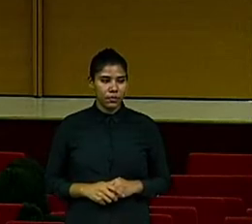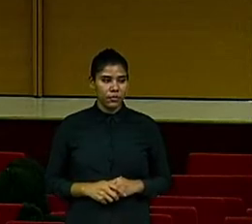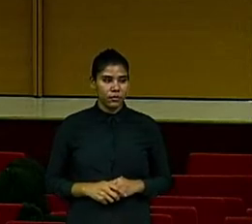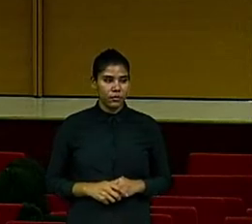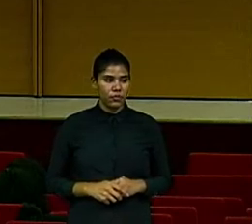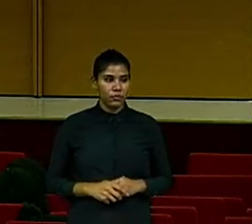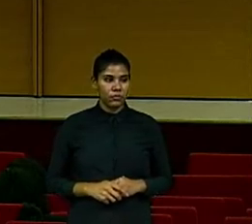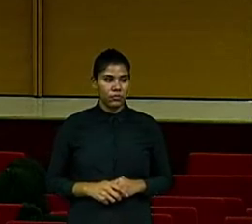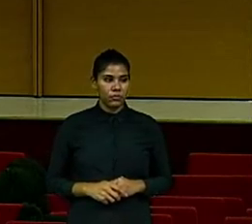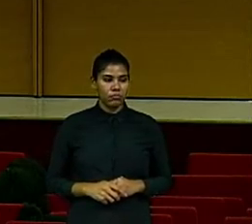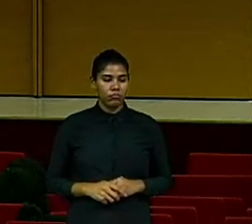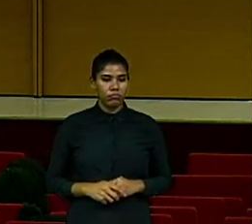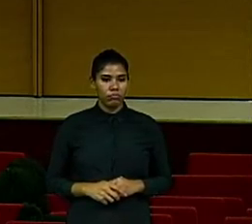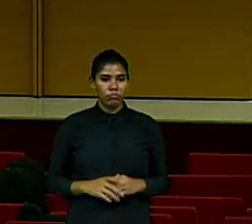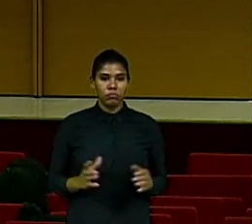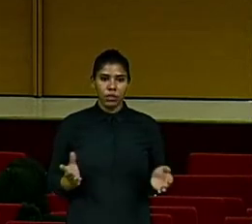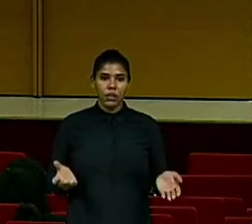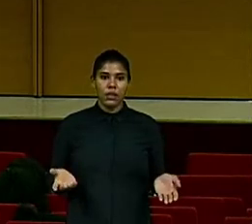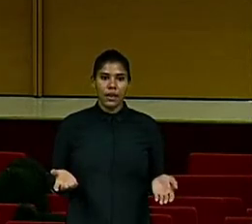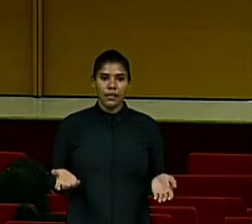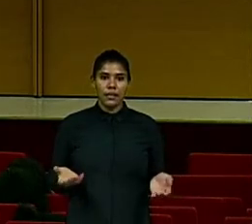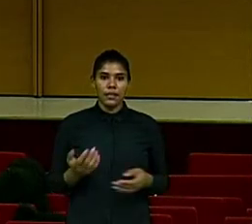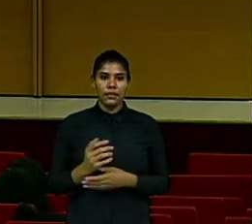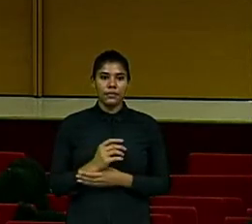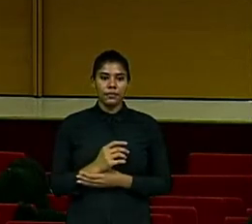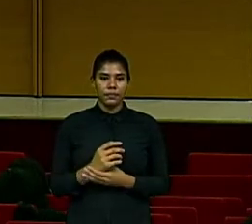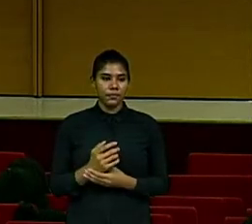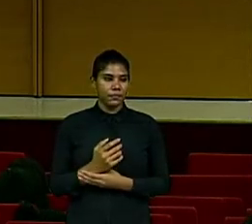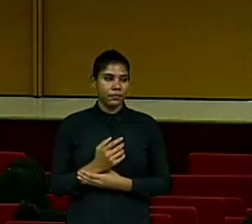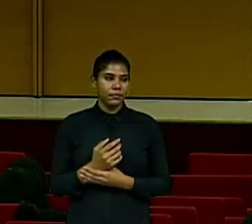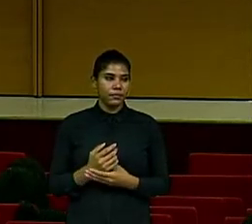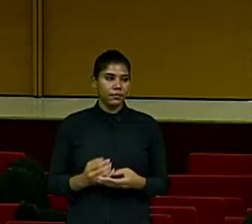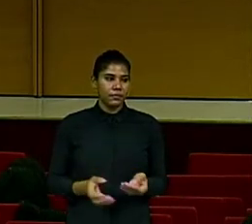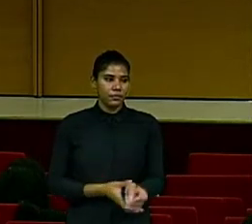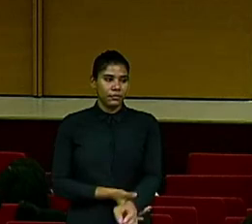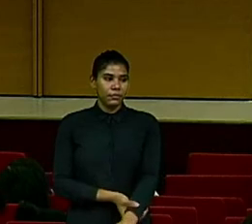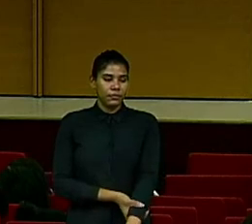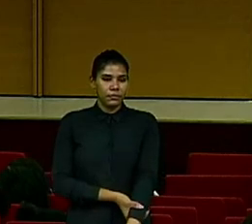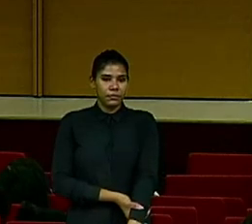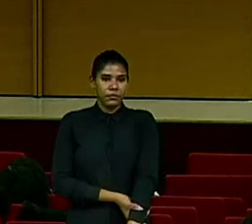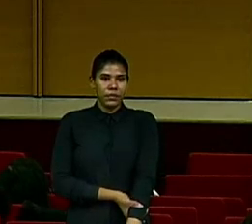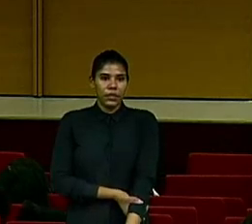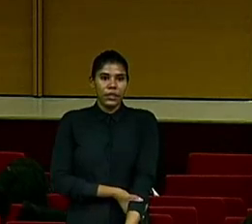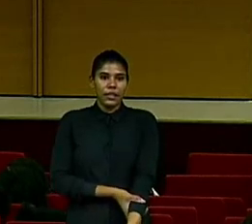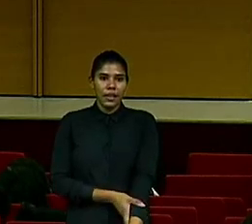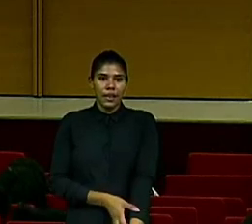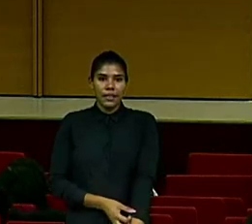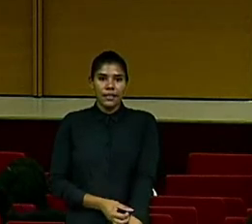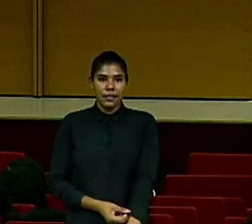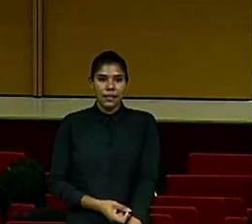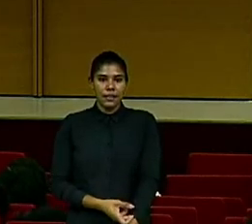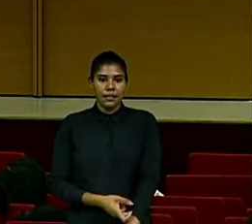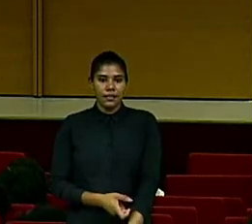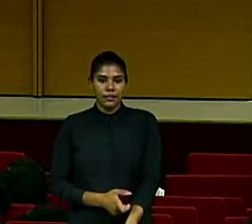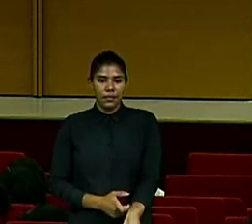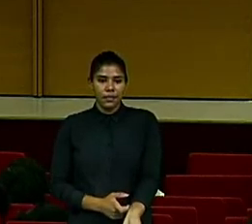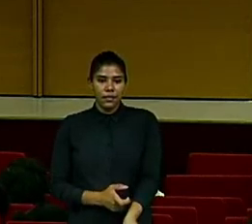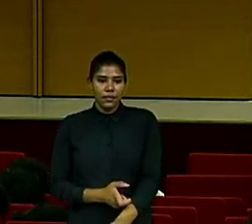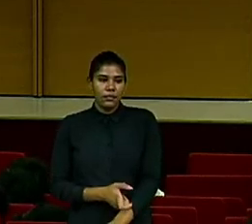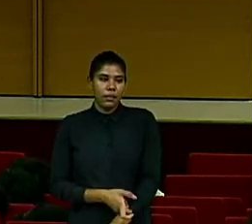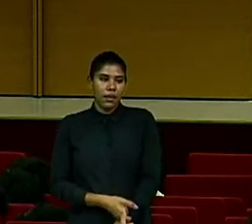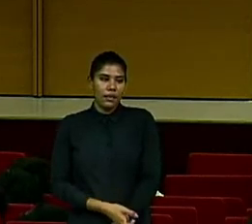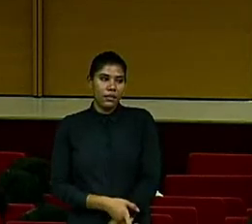um gene vermelhinho aqui ó de interesse e esse plasmídeo recombinado eu coloquei